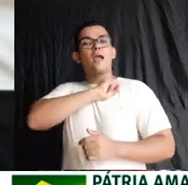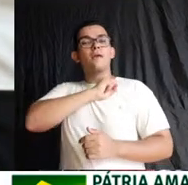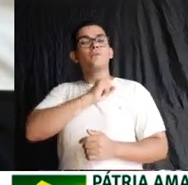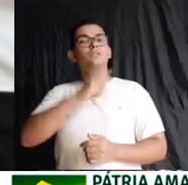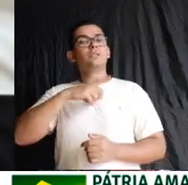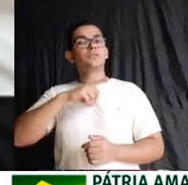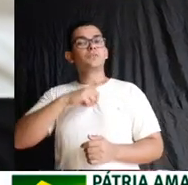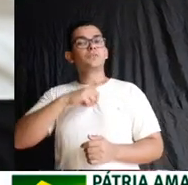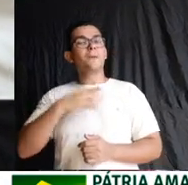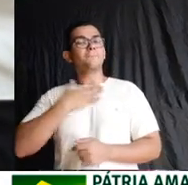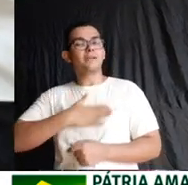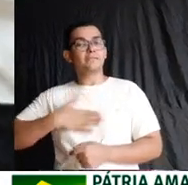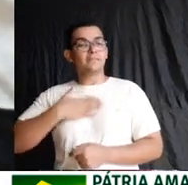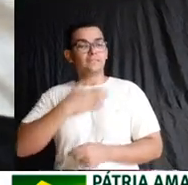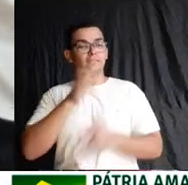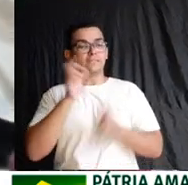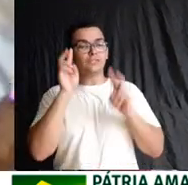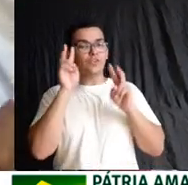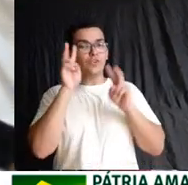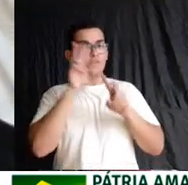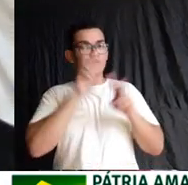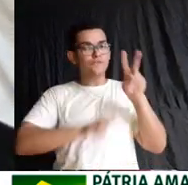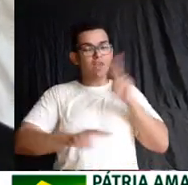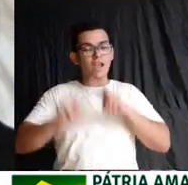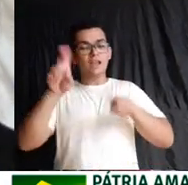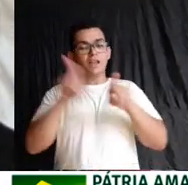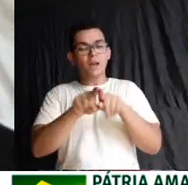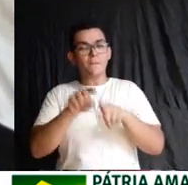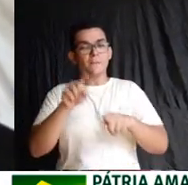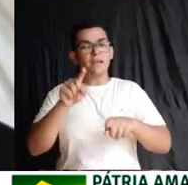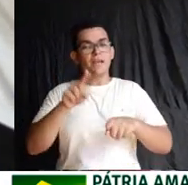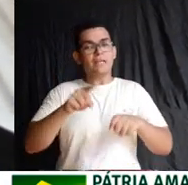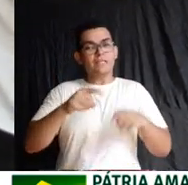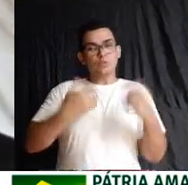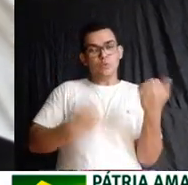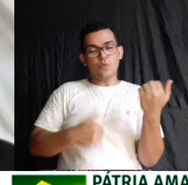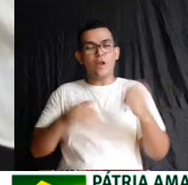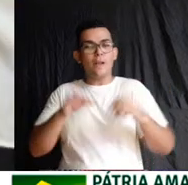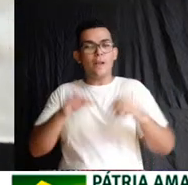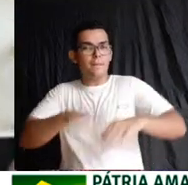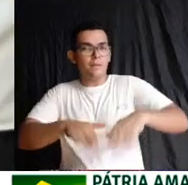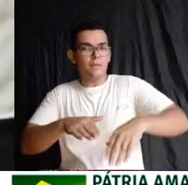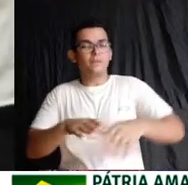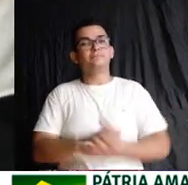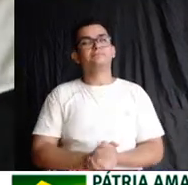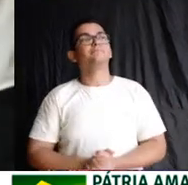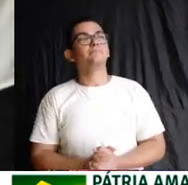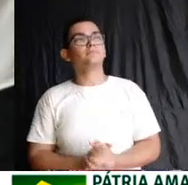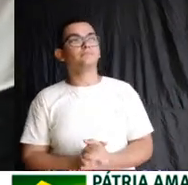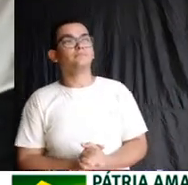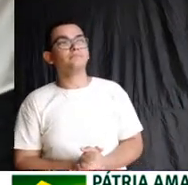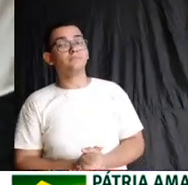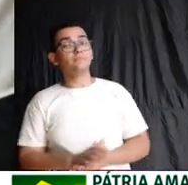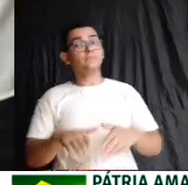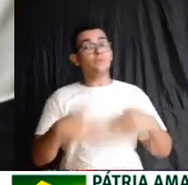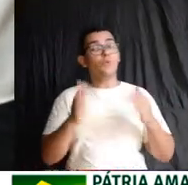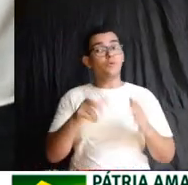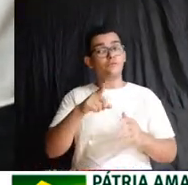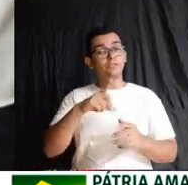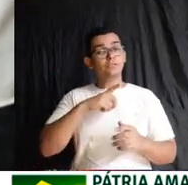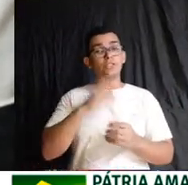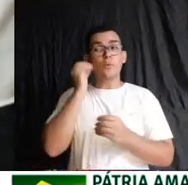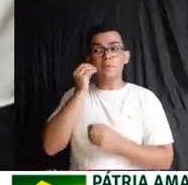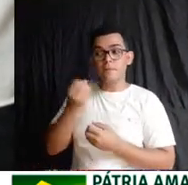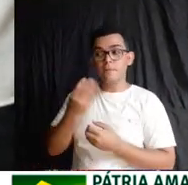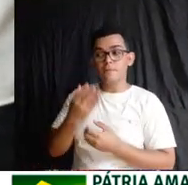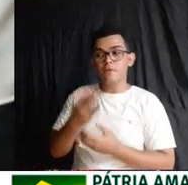prazer em fazer. Bom, mãe, 8 anos de idade você começou a tocar o carrão. Hoje você tem uma experiência boa, não tem? Pelo menos 30 anos,